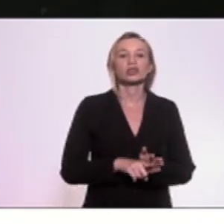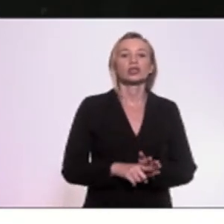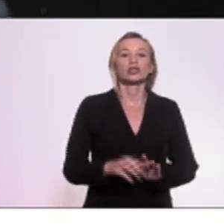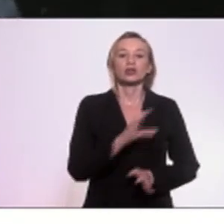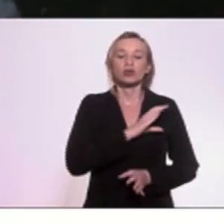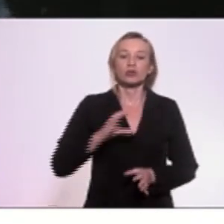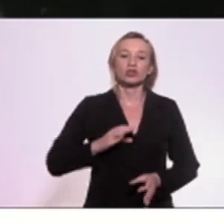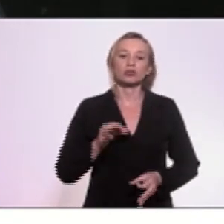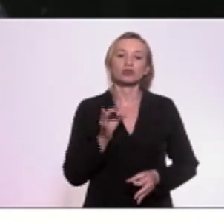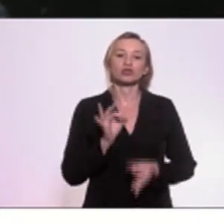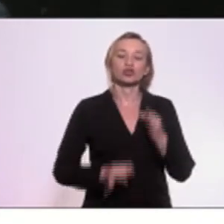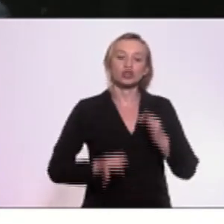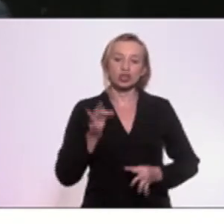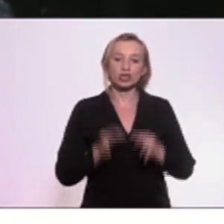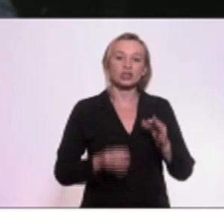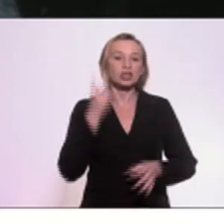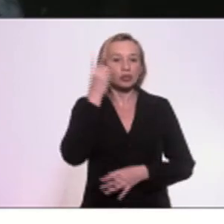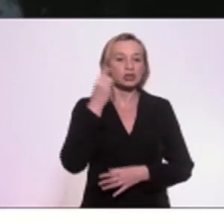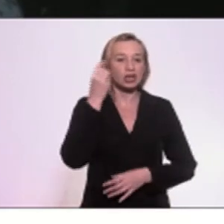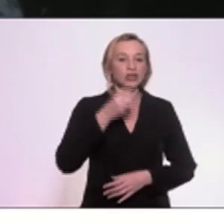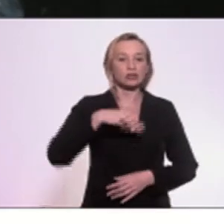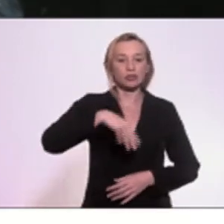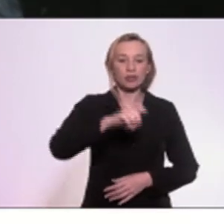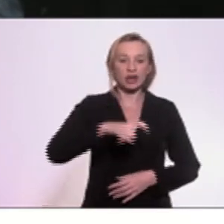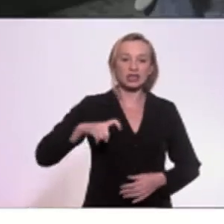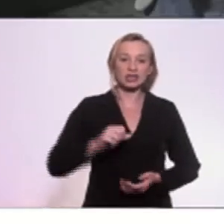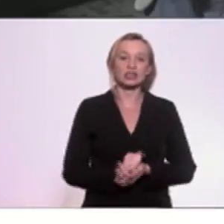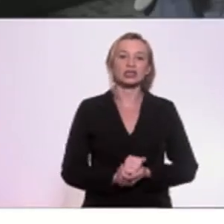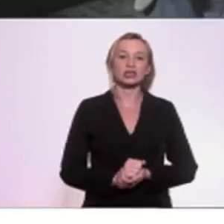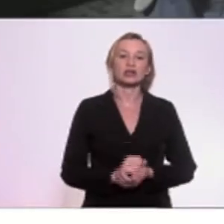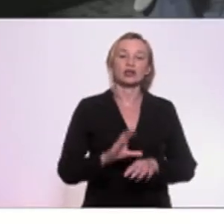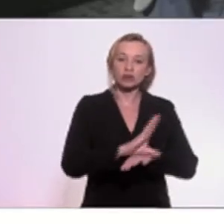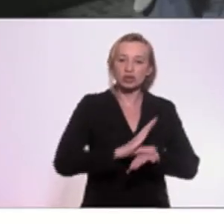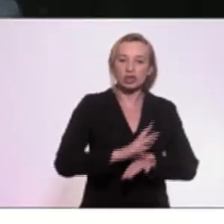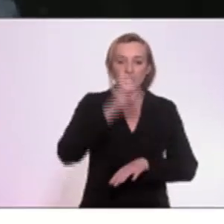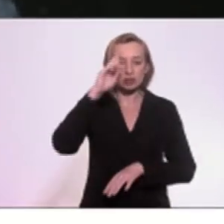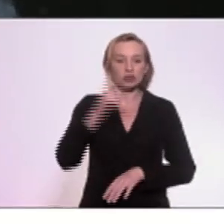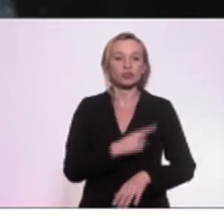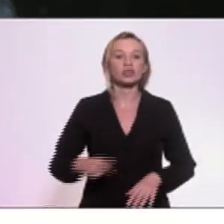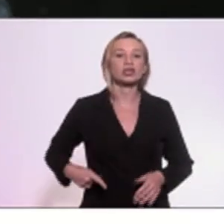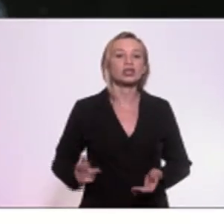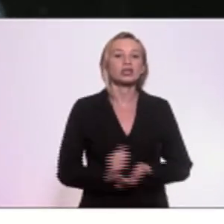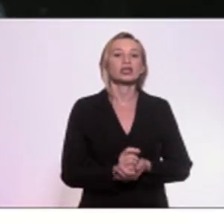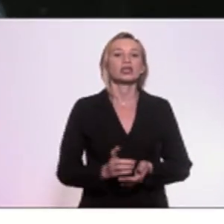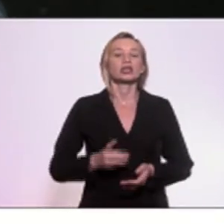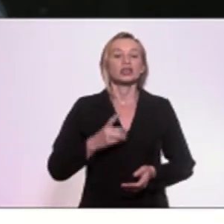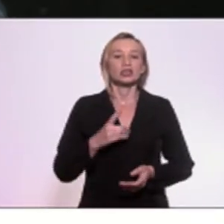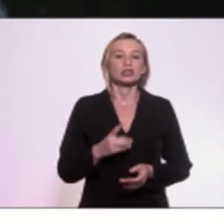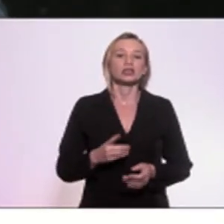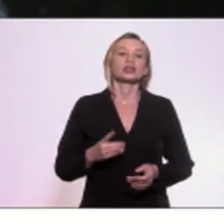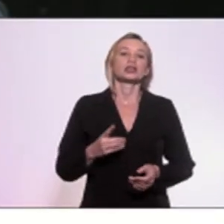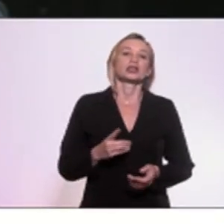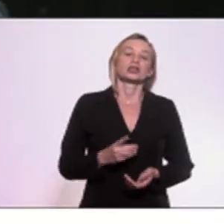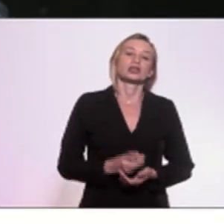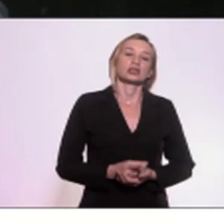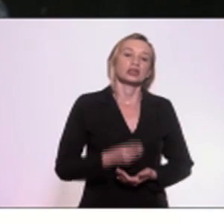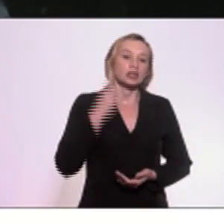pela Comissão de Constituição e Justiça, deputado Max Lemos. Pela condicionalidade, senhor presidente. Pela Comissão de Educação, deputado Flávio